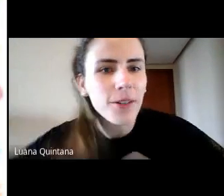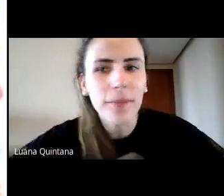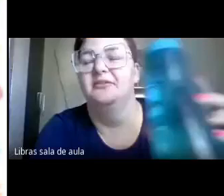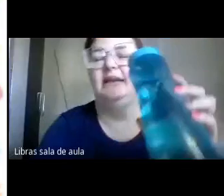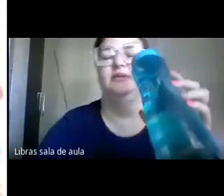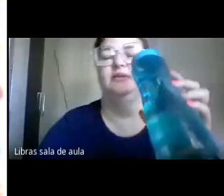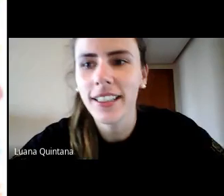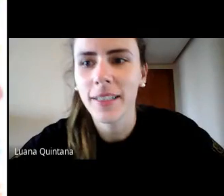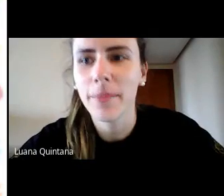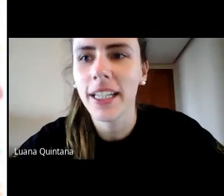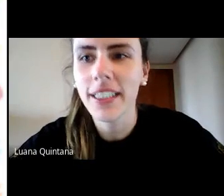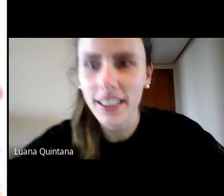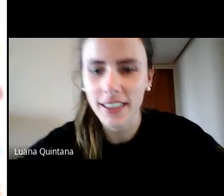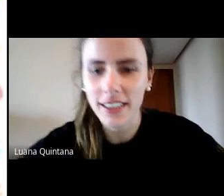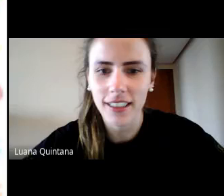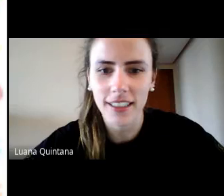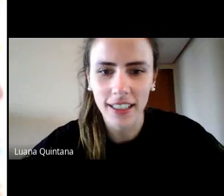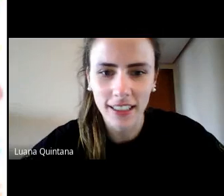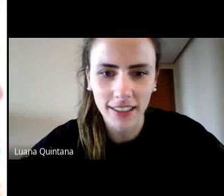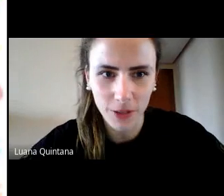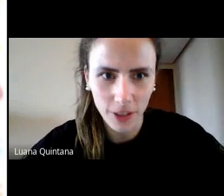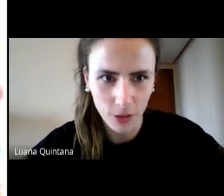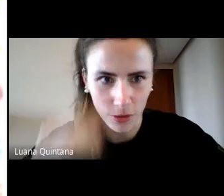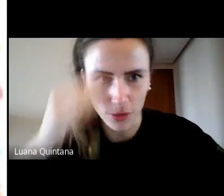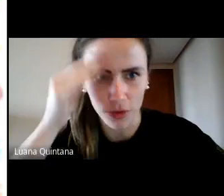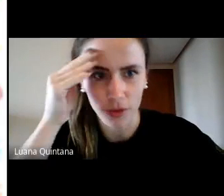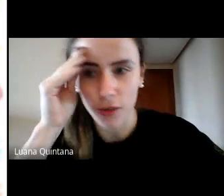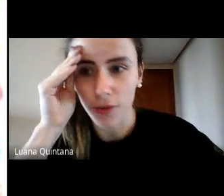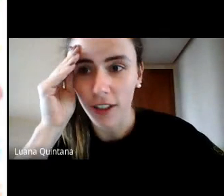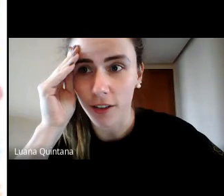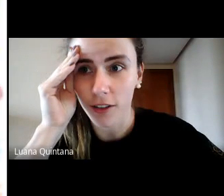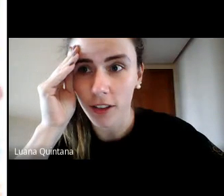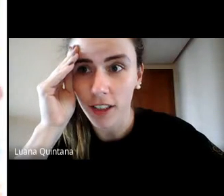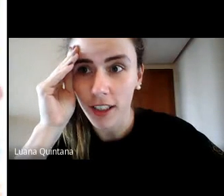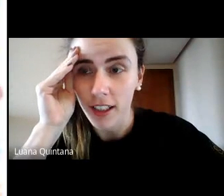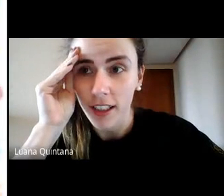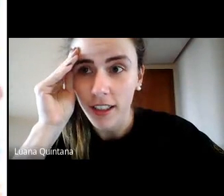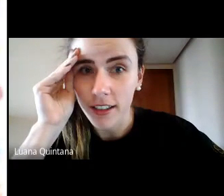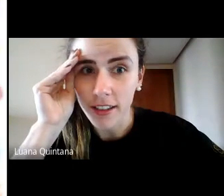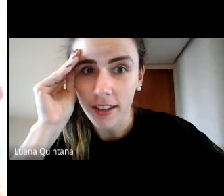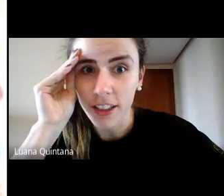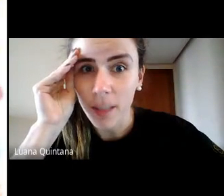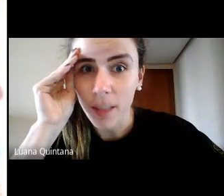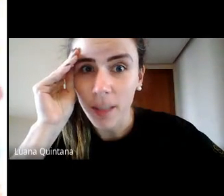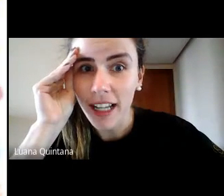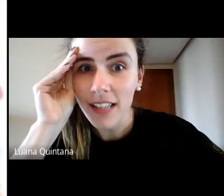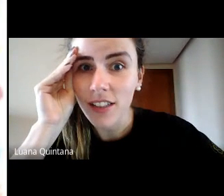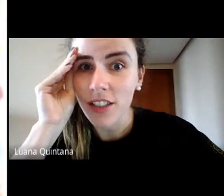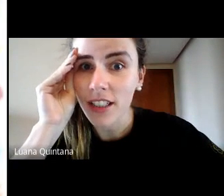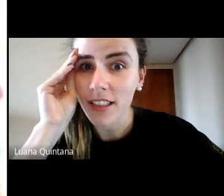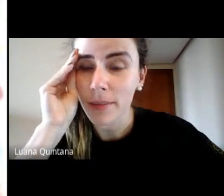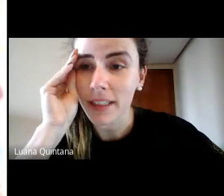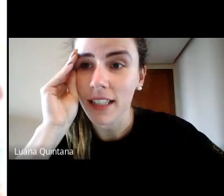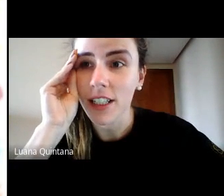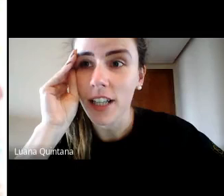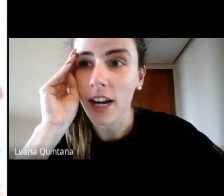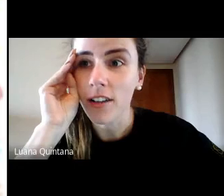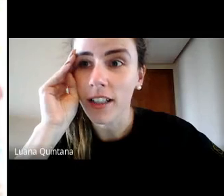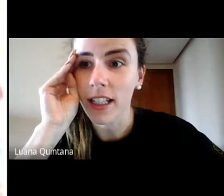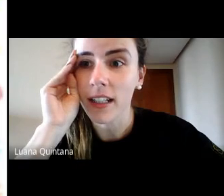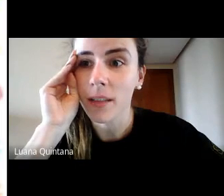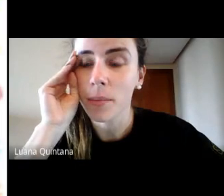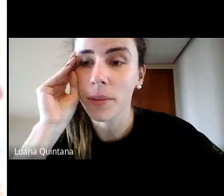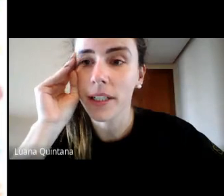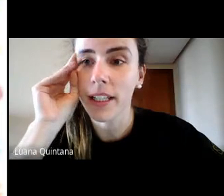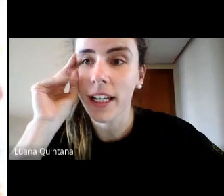Eu acho bem interessante essa questão que tu falou, de abordar essas dicas para a sala de